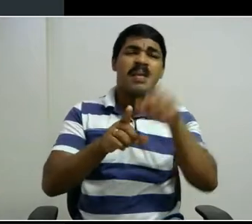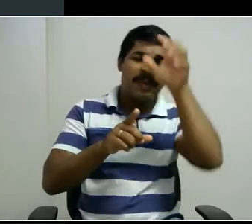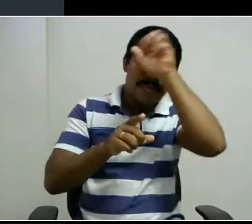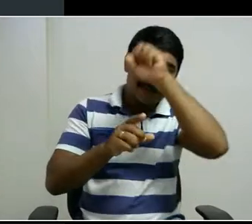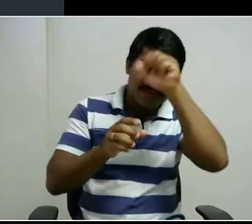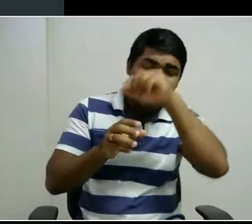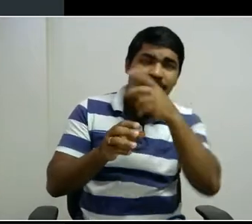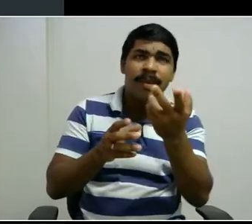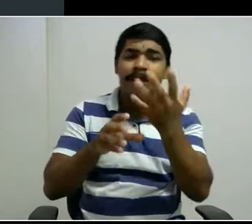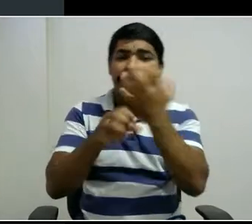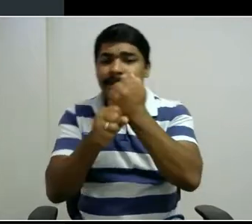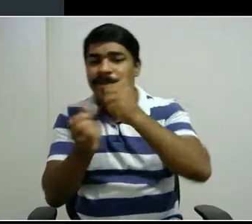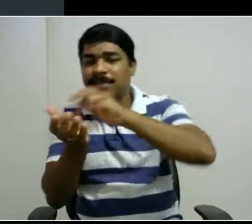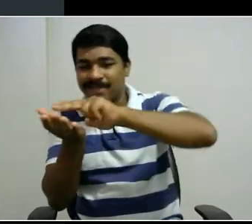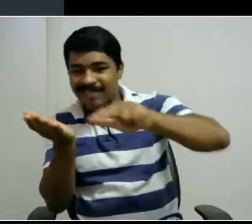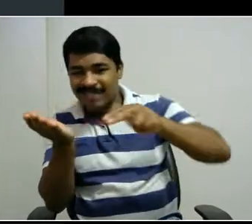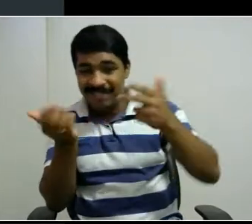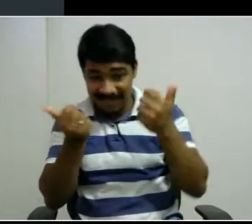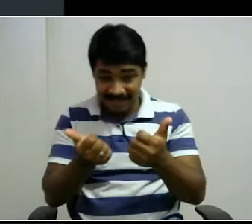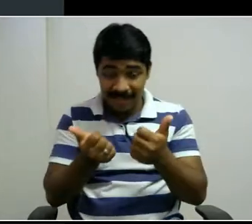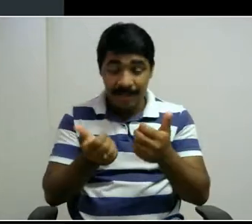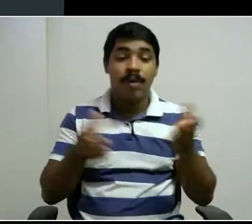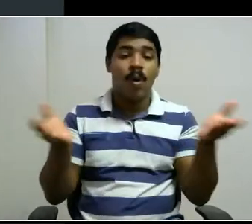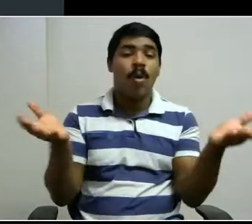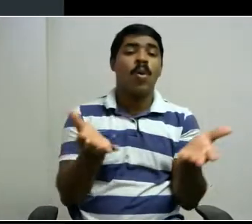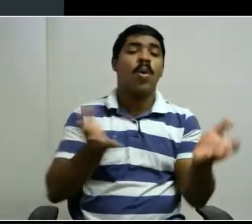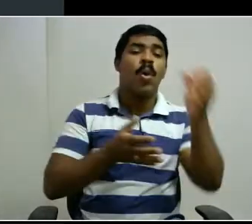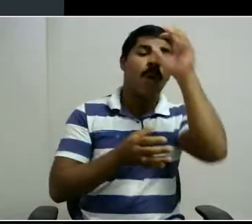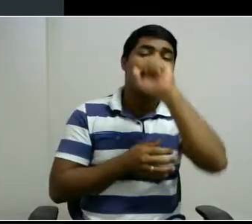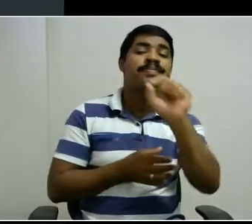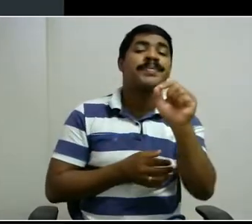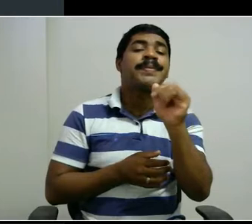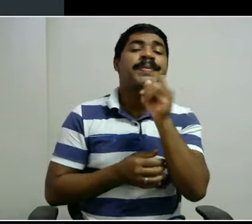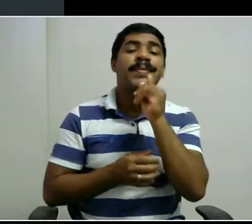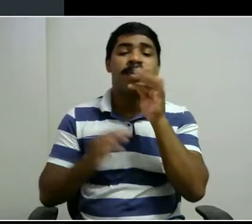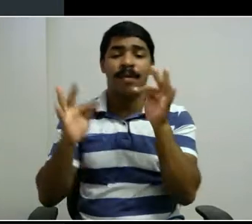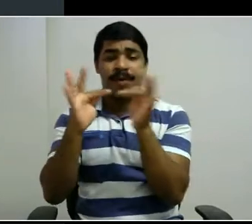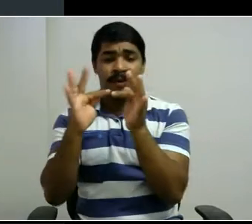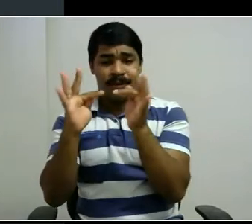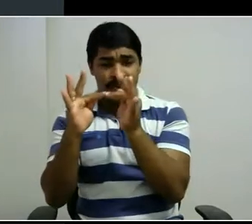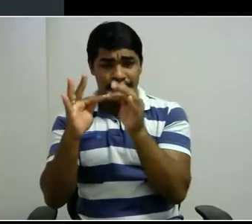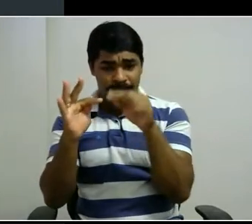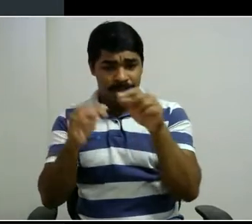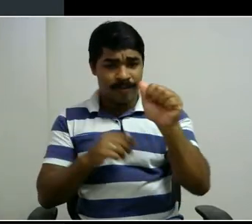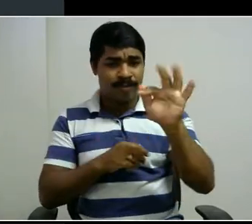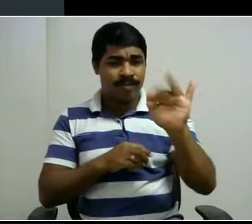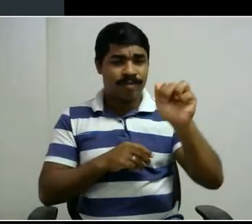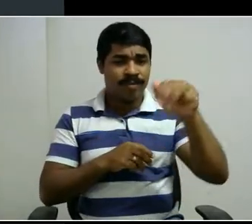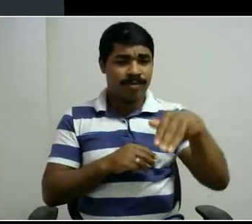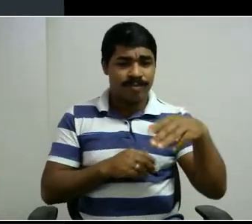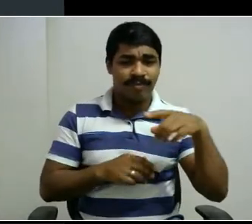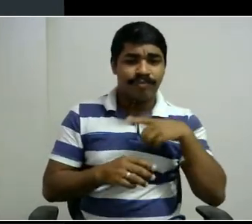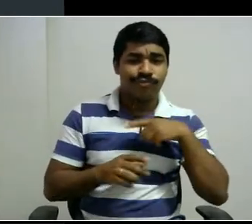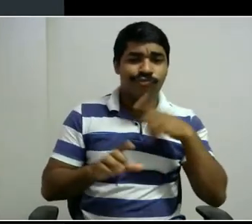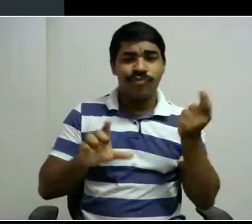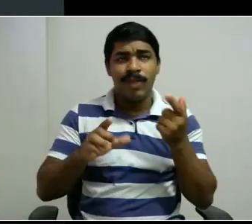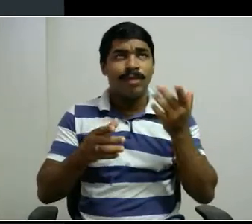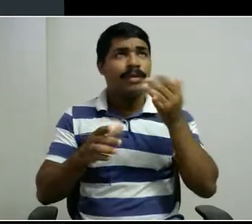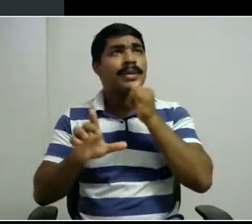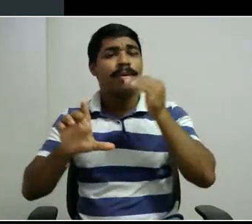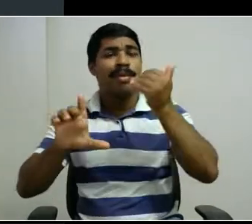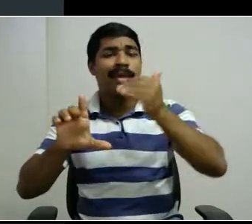afim. Nesta aula, iremos um pouquinho mais além e iremos ver o comportamento de uma função afim em relação a onde ela é positiva e